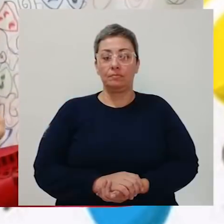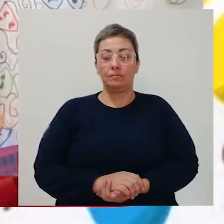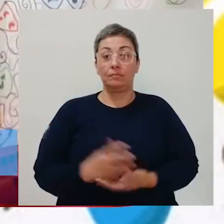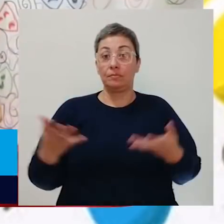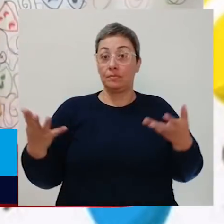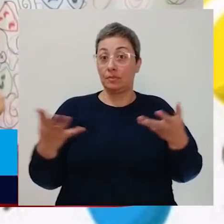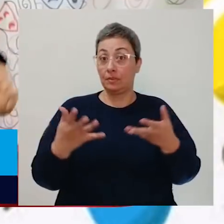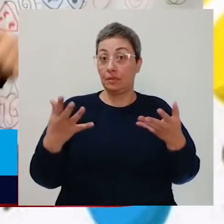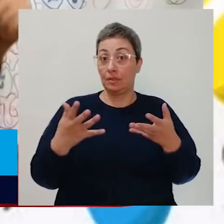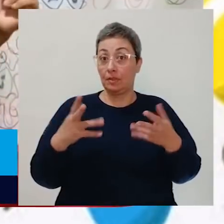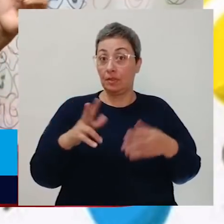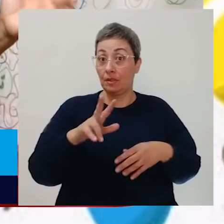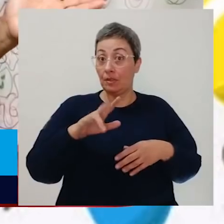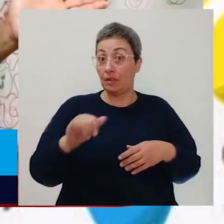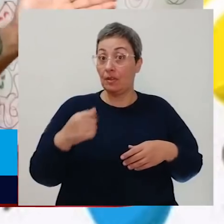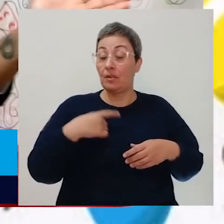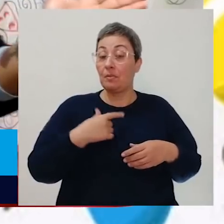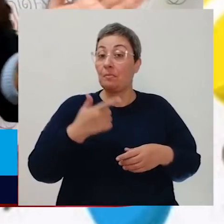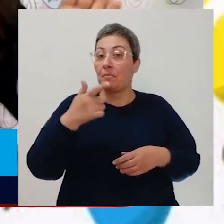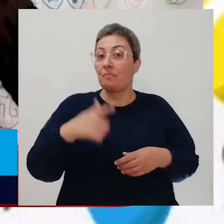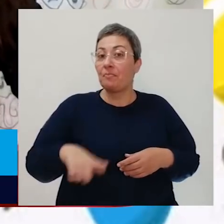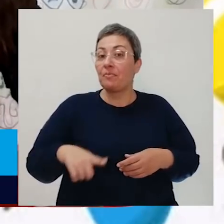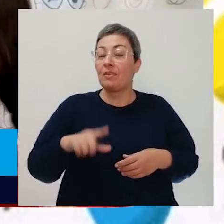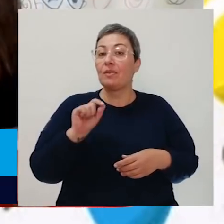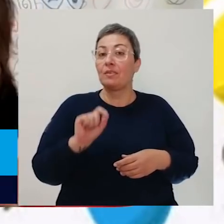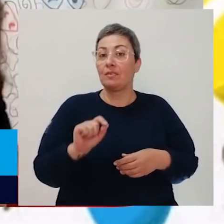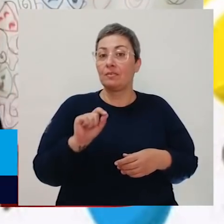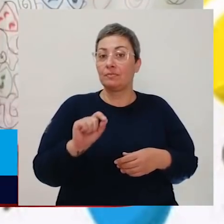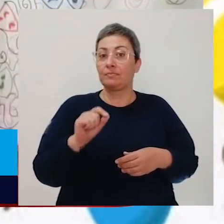E agora nós vamos com mais uma